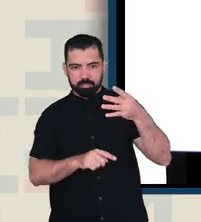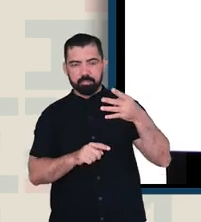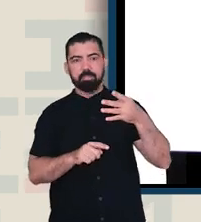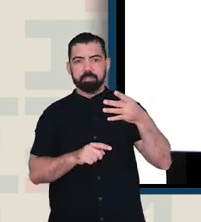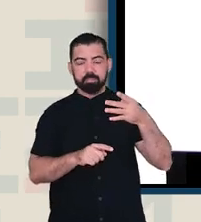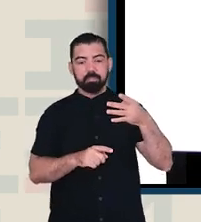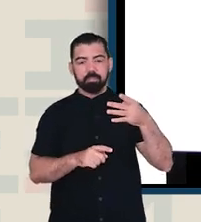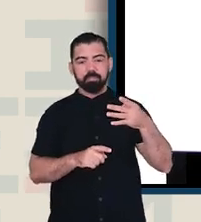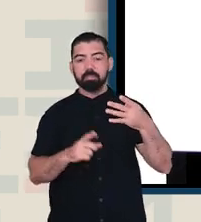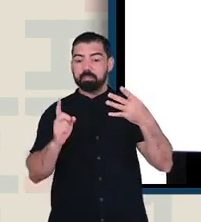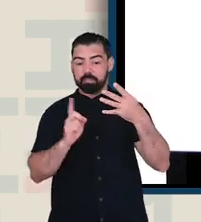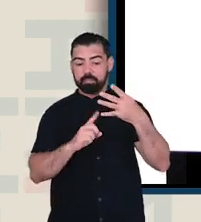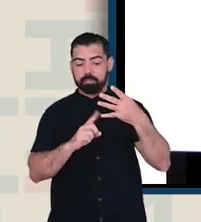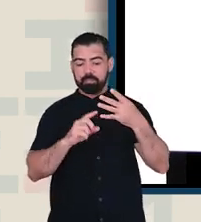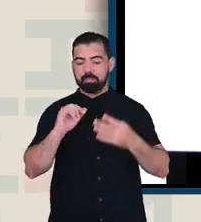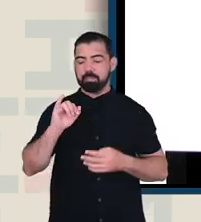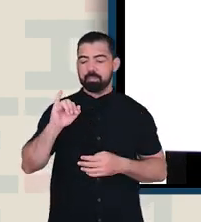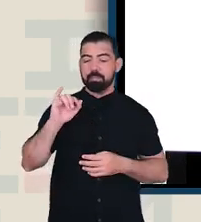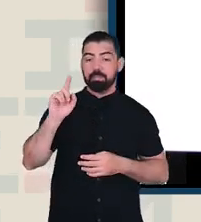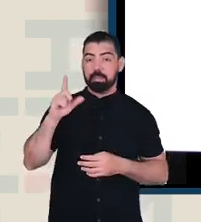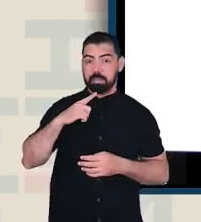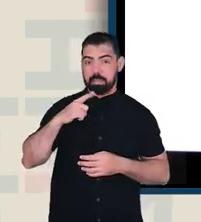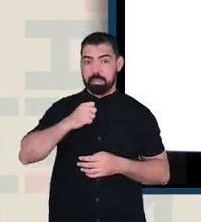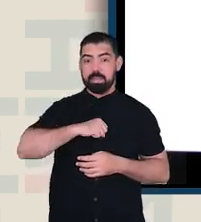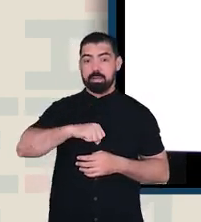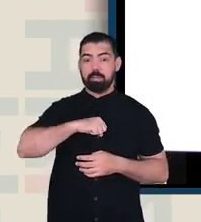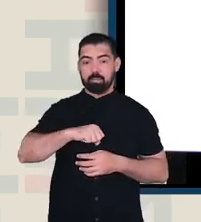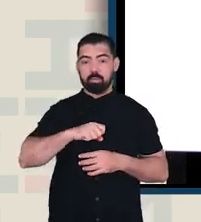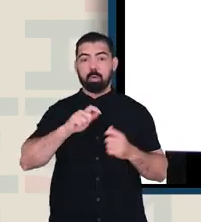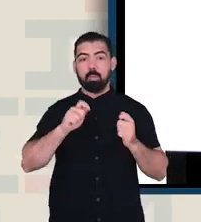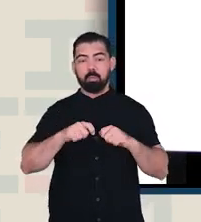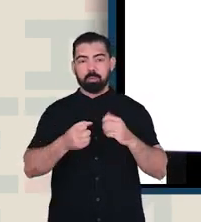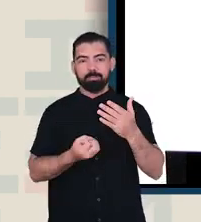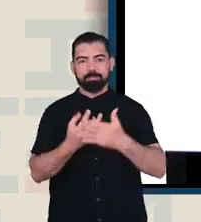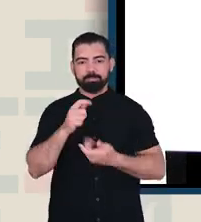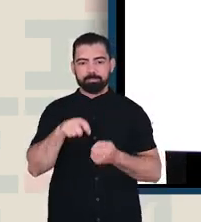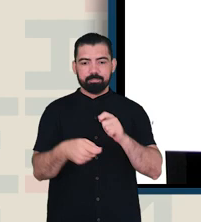basicamente, é depois traduzido em ondas.